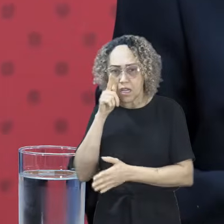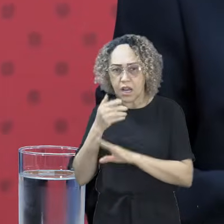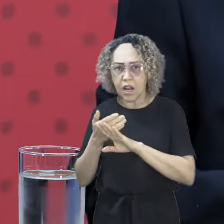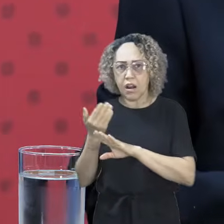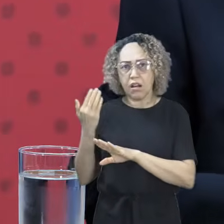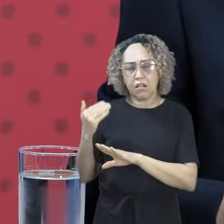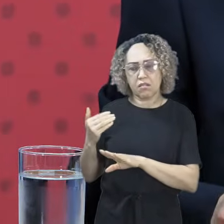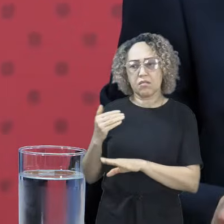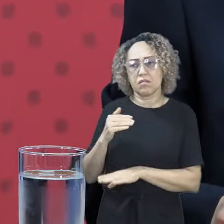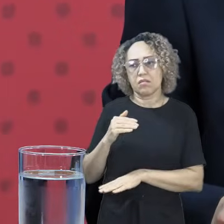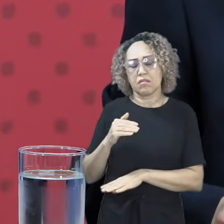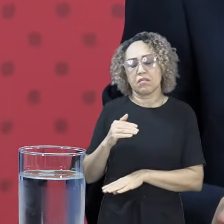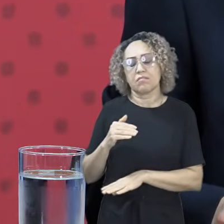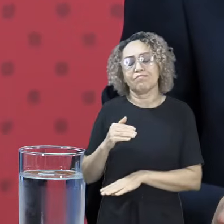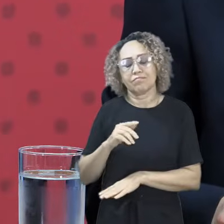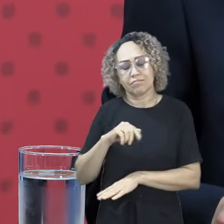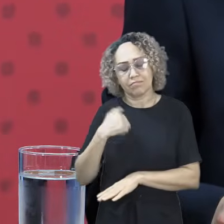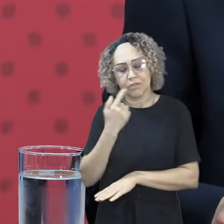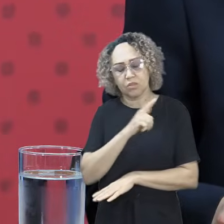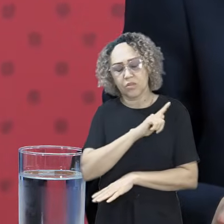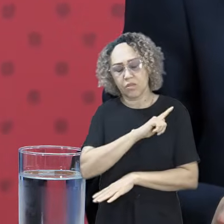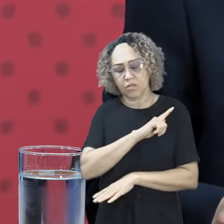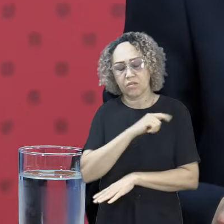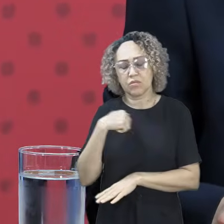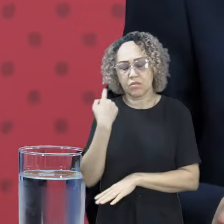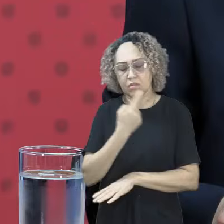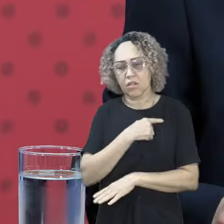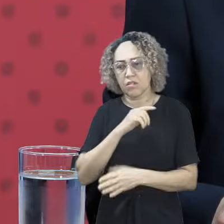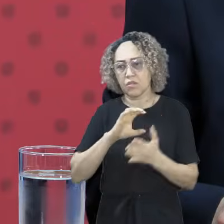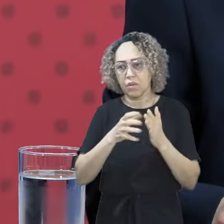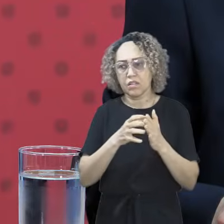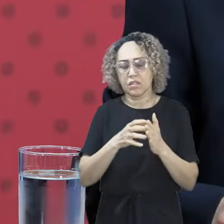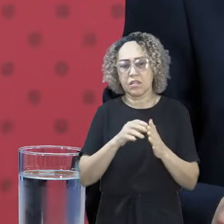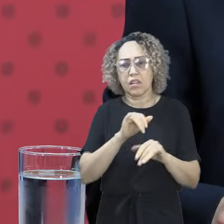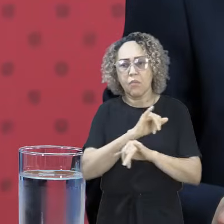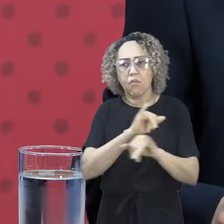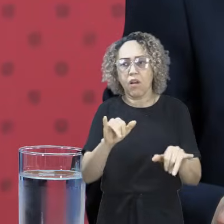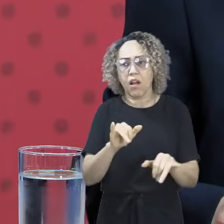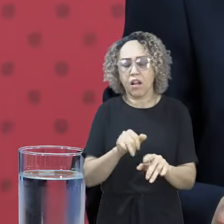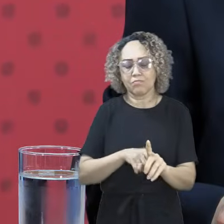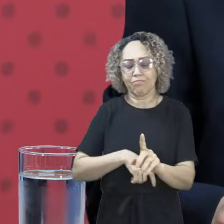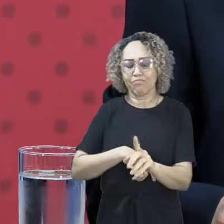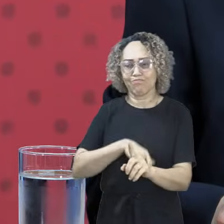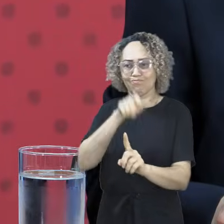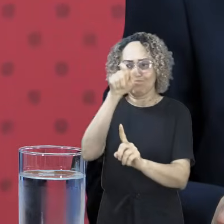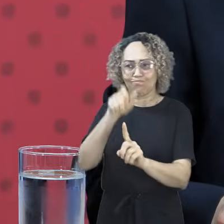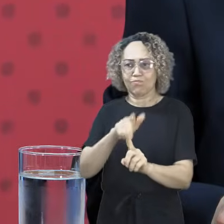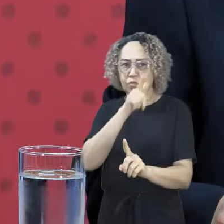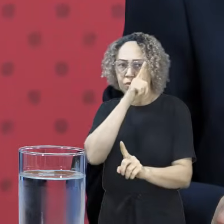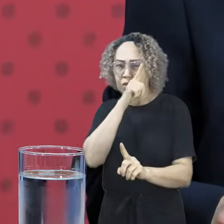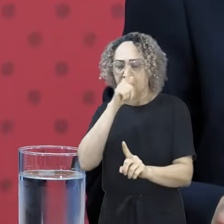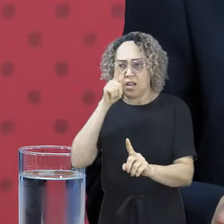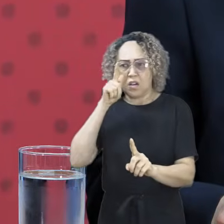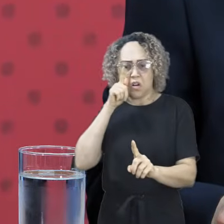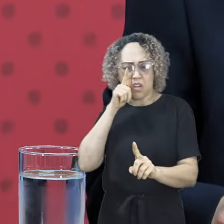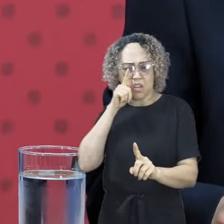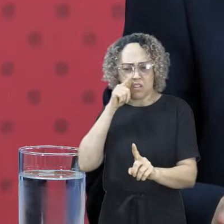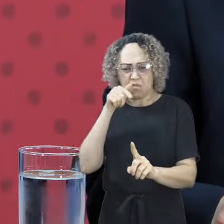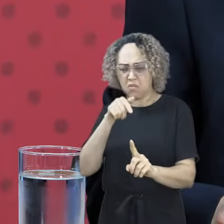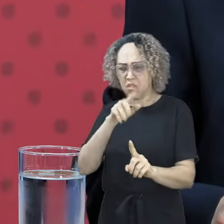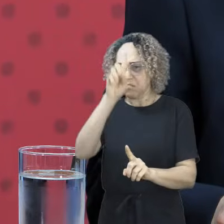Eu sempre digo e reafirmo aqui, a Gleisi foi a dirigente mais importante da história do PT,